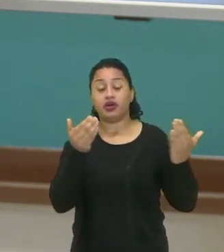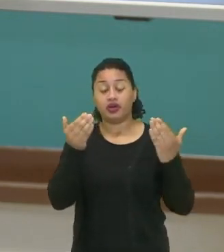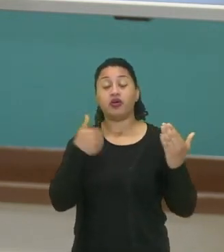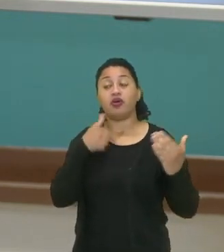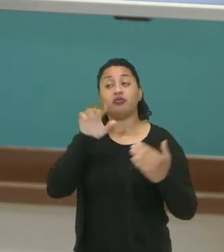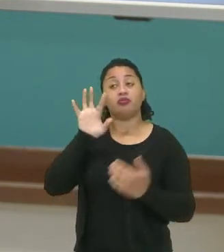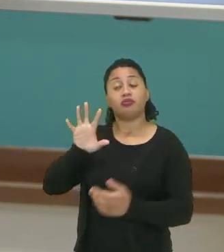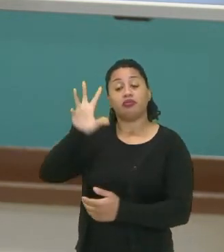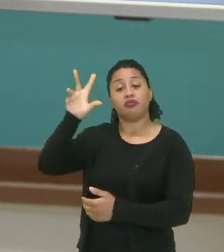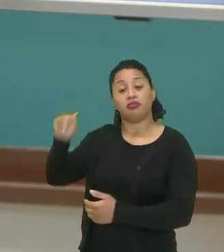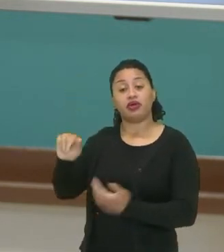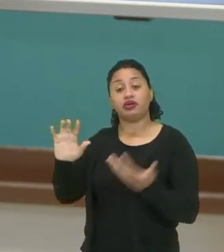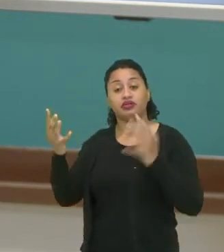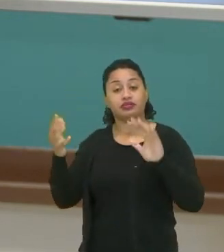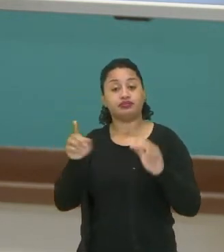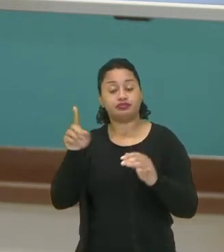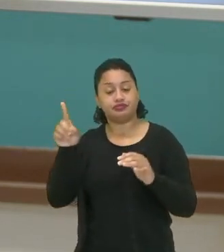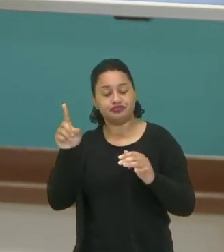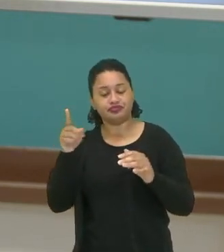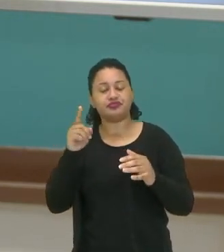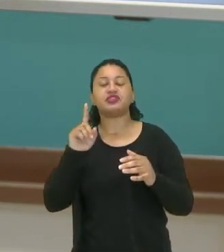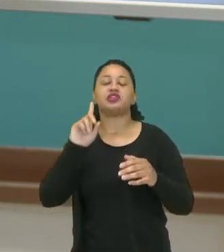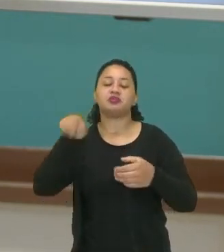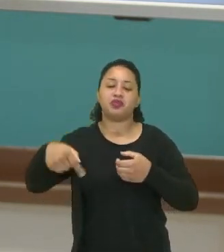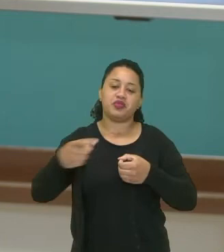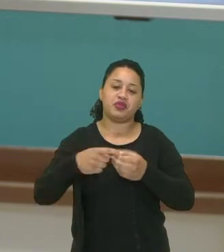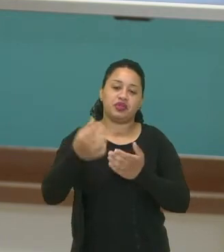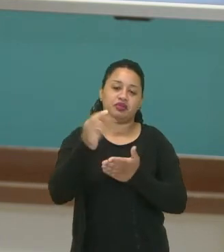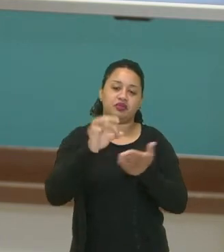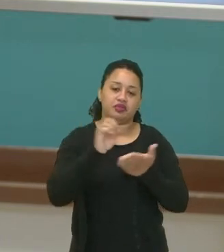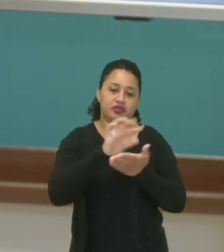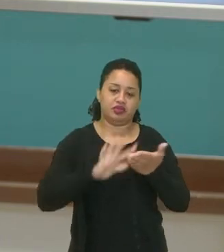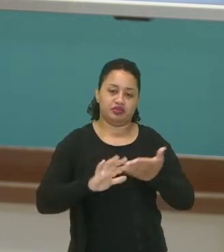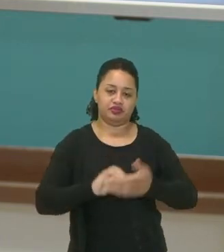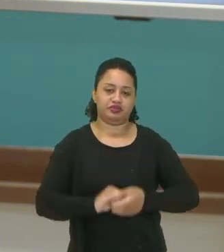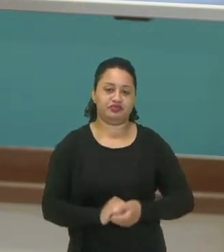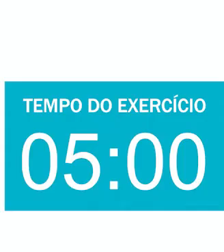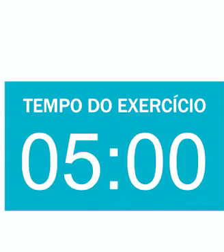os climas africanos, tá bom? Em seguida retornaremos com a correção.